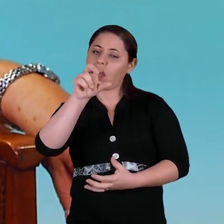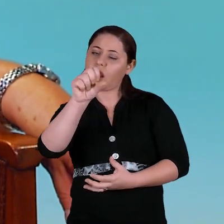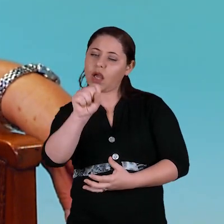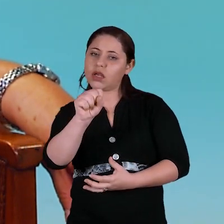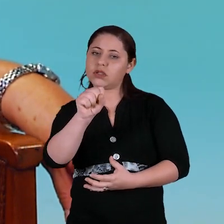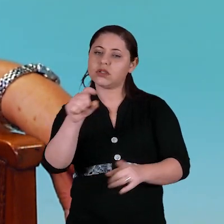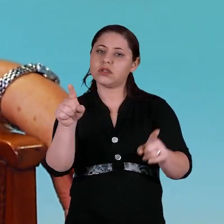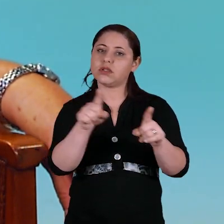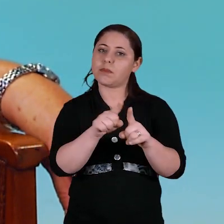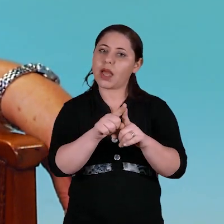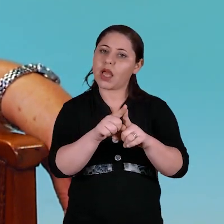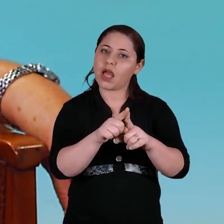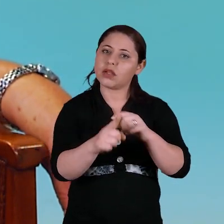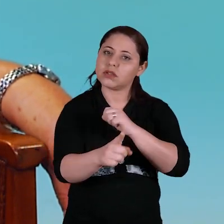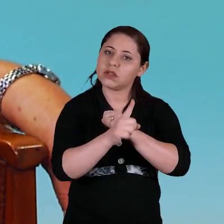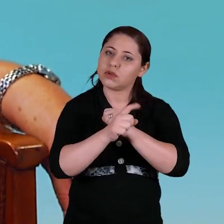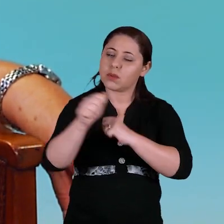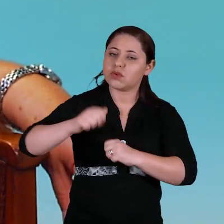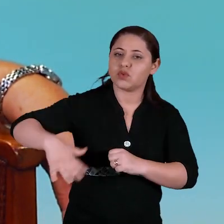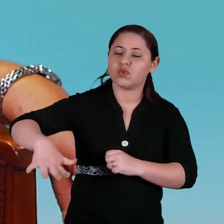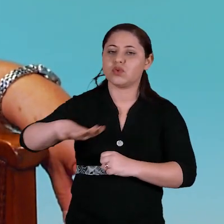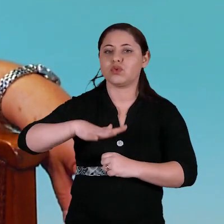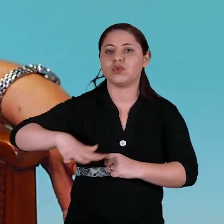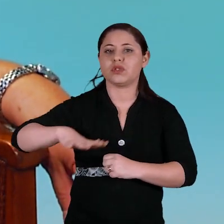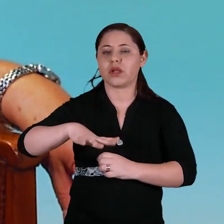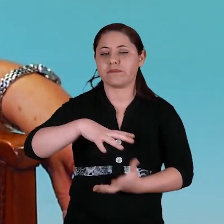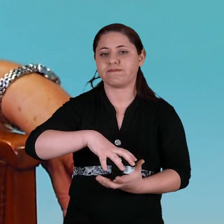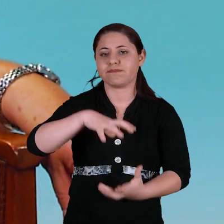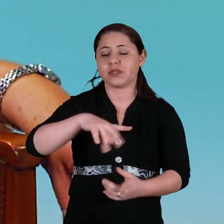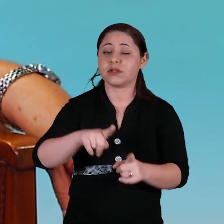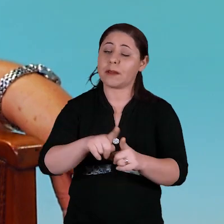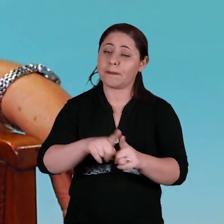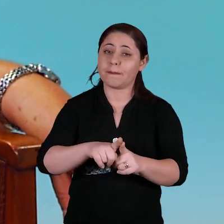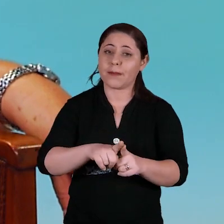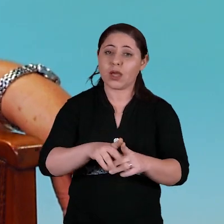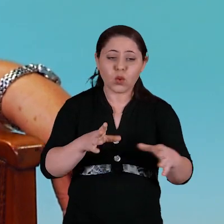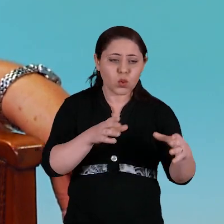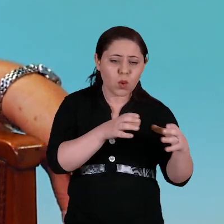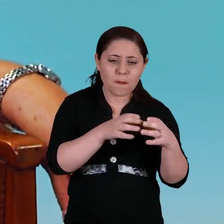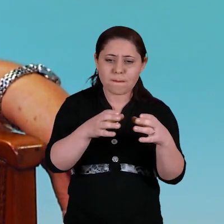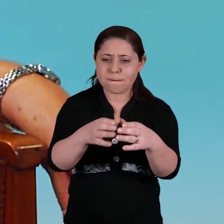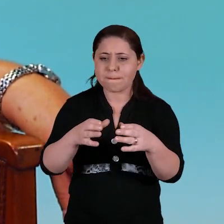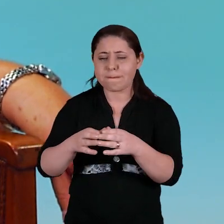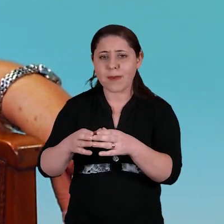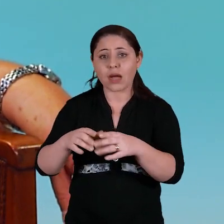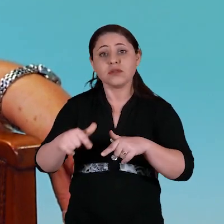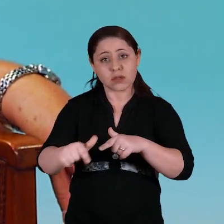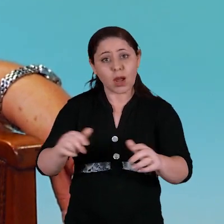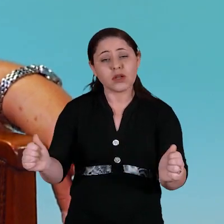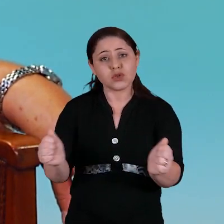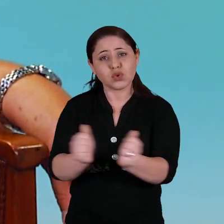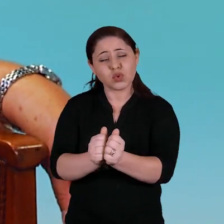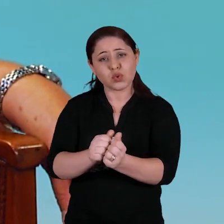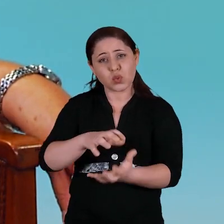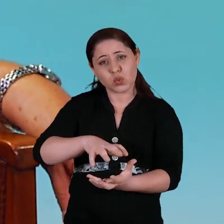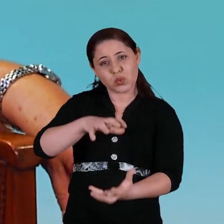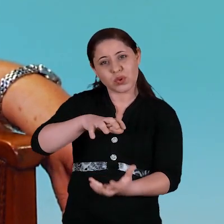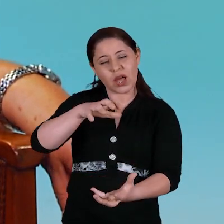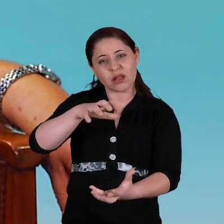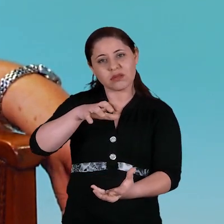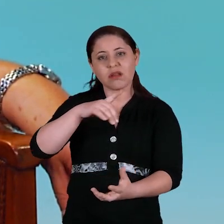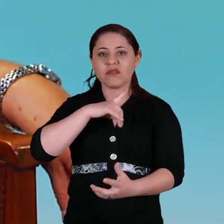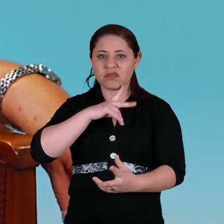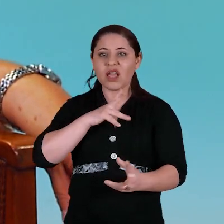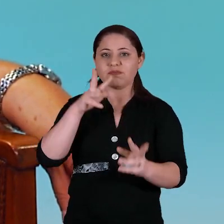Centro de Referência de Assistência Social, que existem grupos, né, que trabalham com os idosos. E temos lá